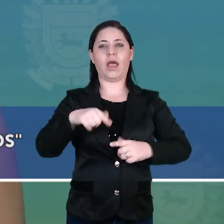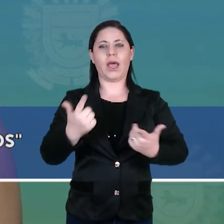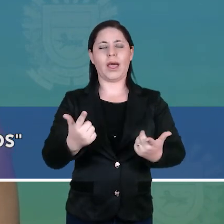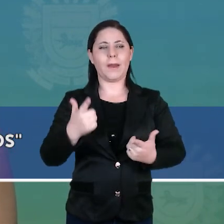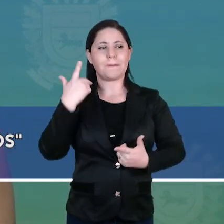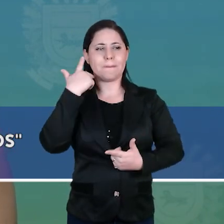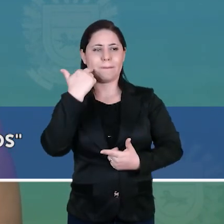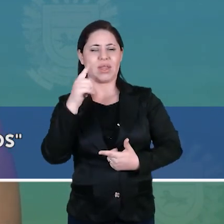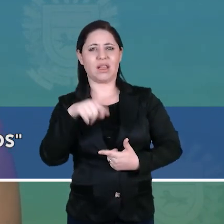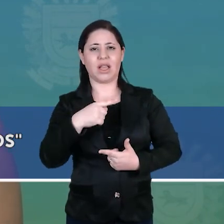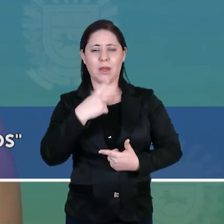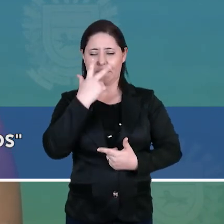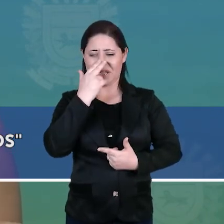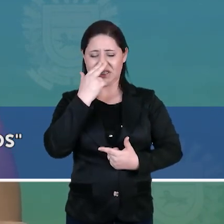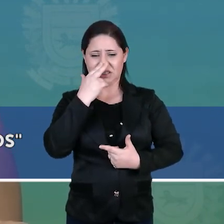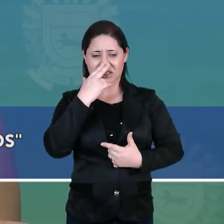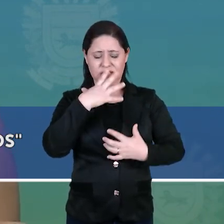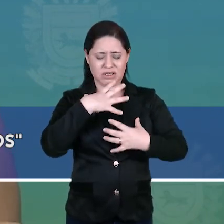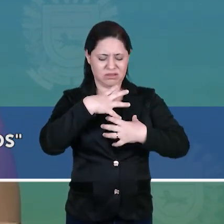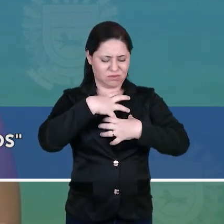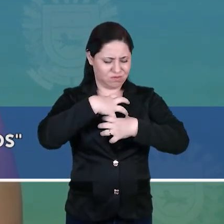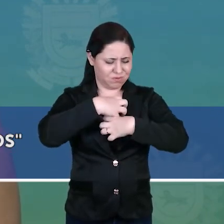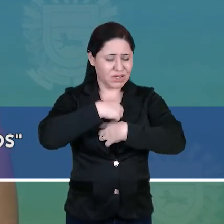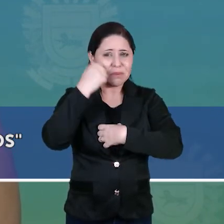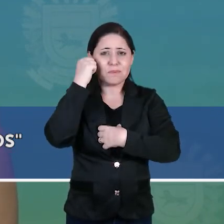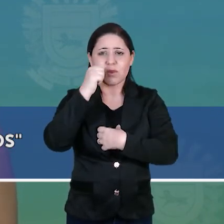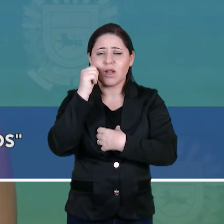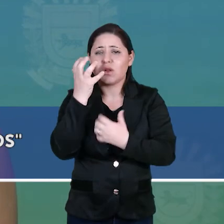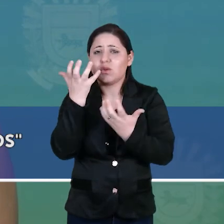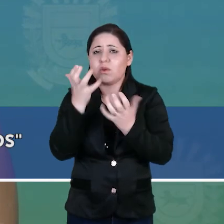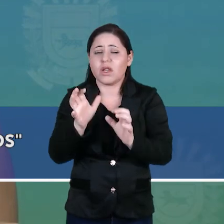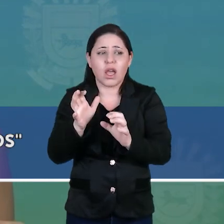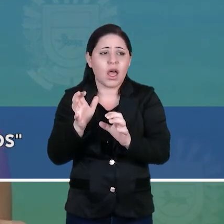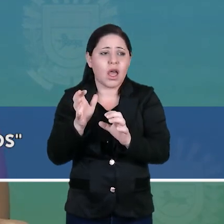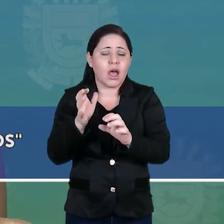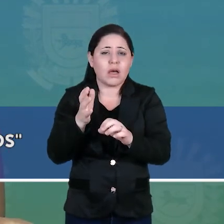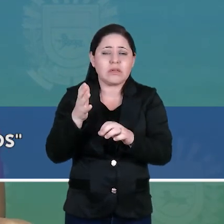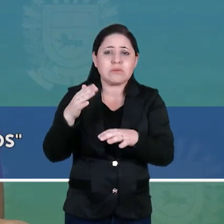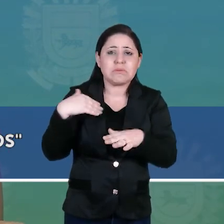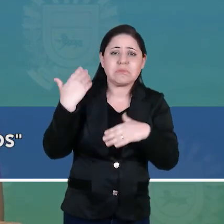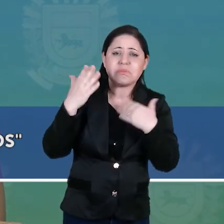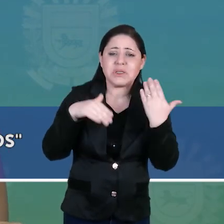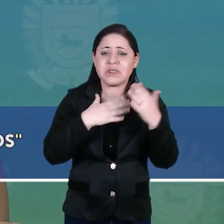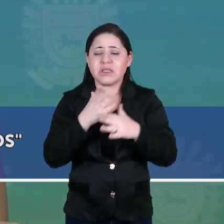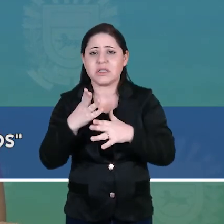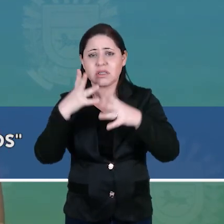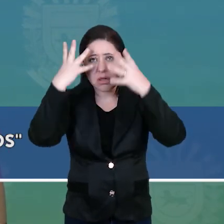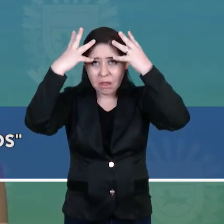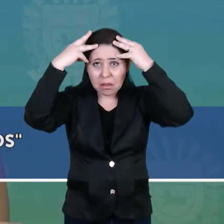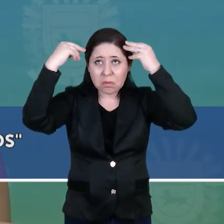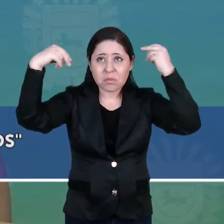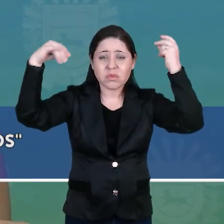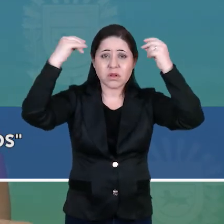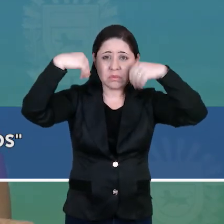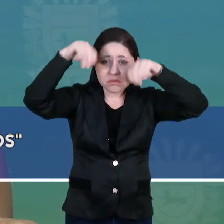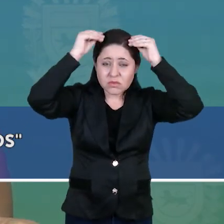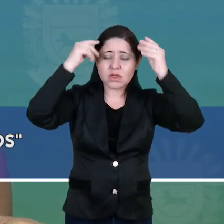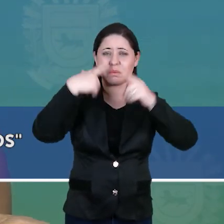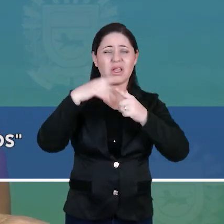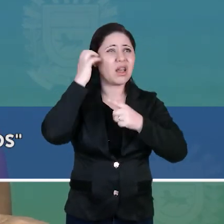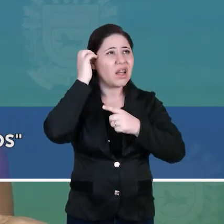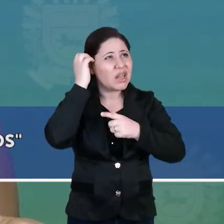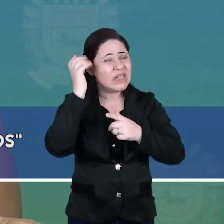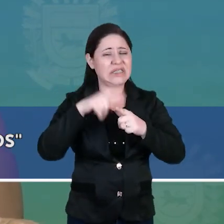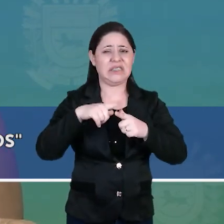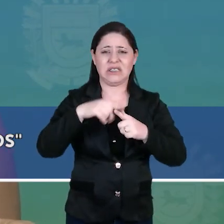dos corticoides, então normalmente a autoestima cai. E as mulheres elas não querem sair com a prótese capilar, né? Porque